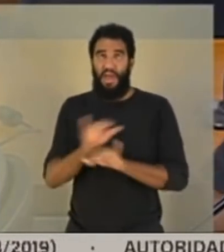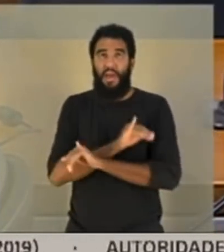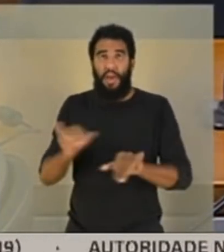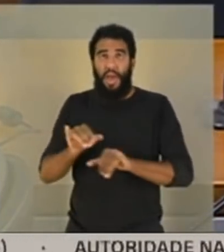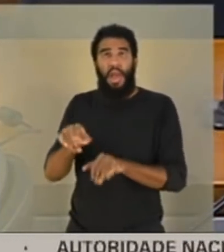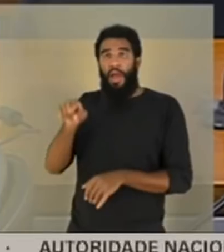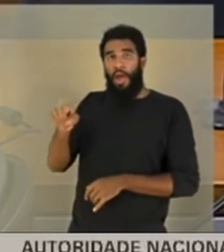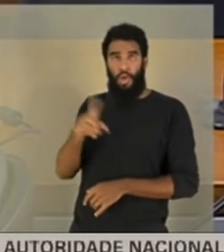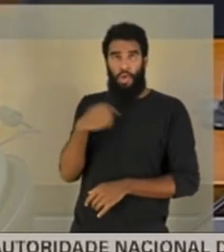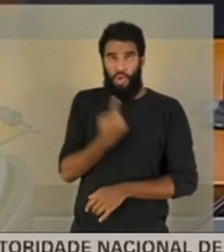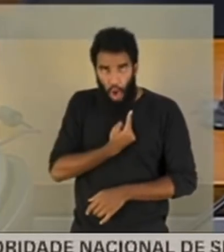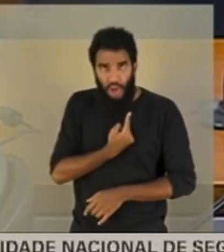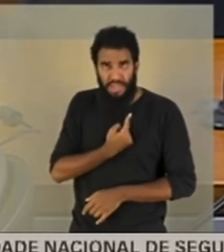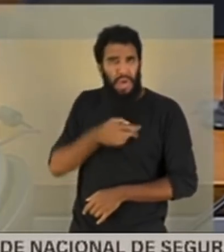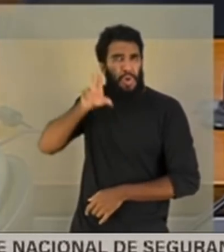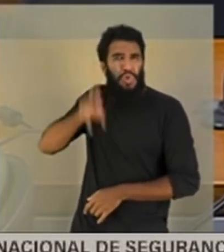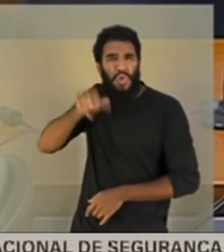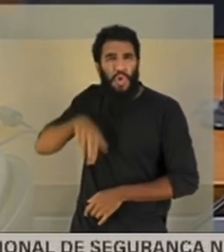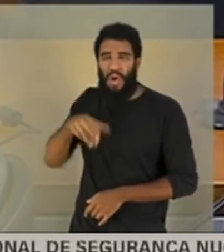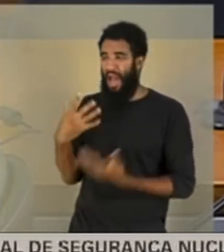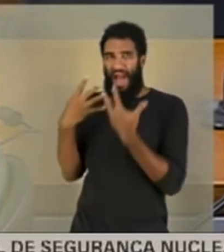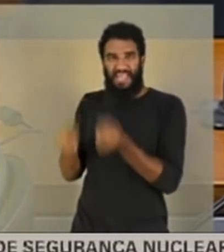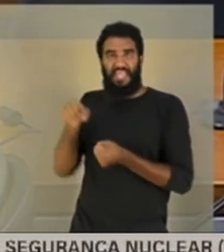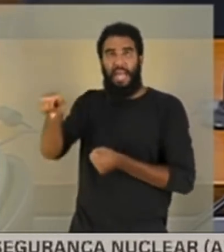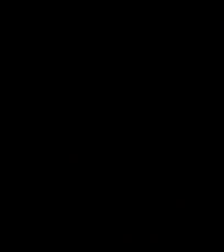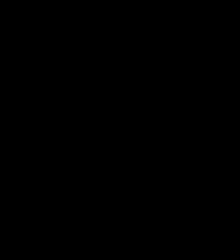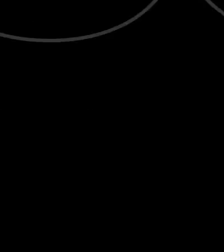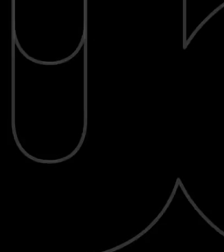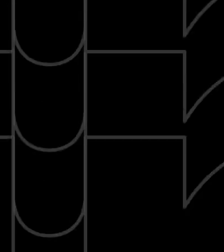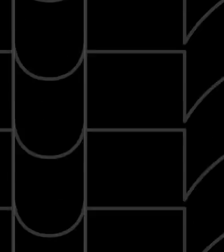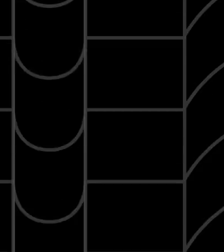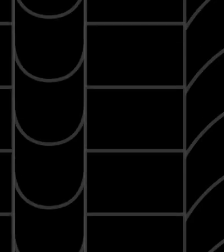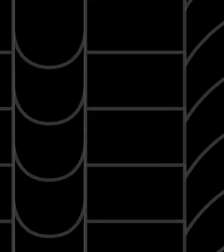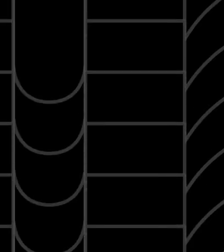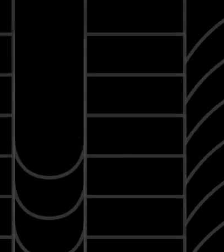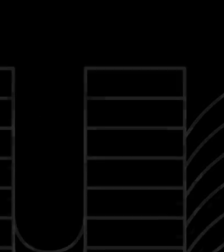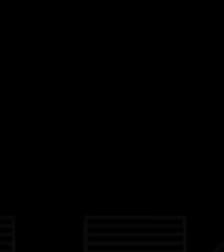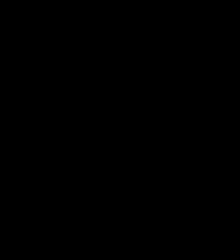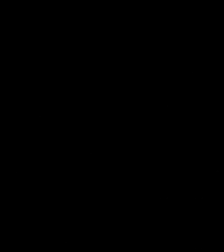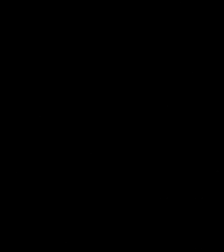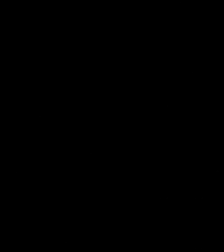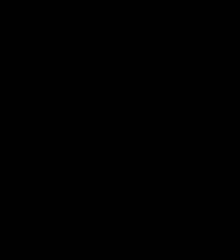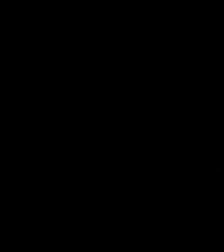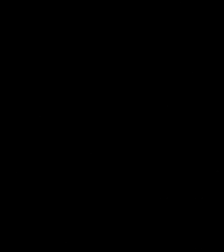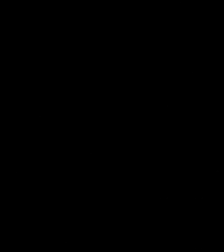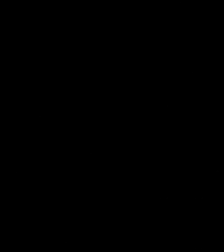mais sejamos governados da mesma maneira por quem quer que seja. Uau.